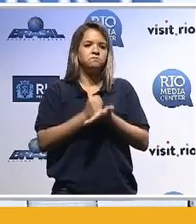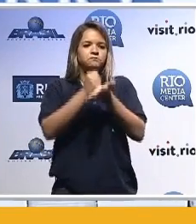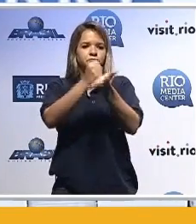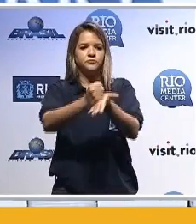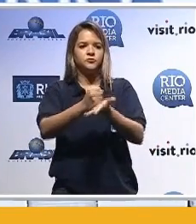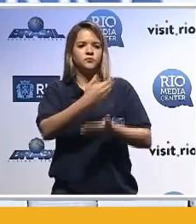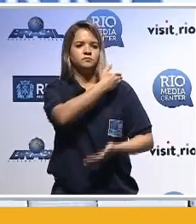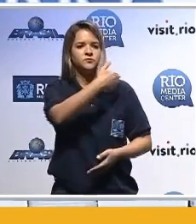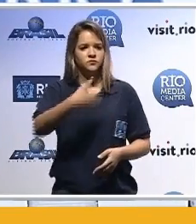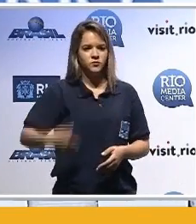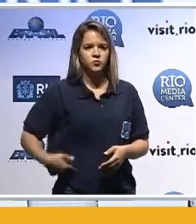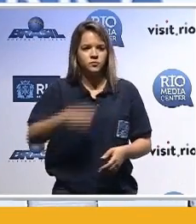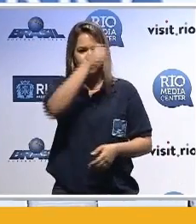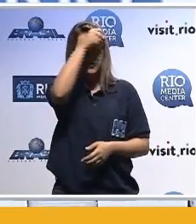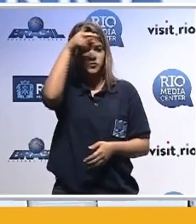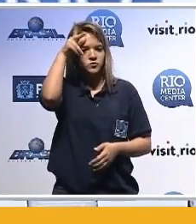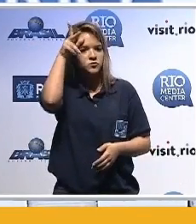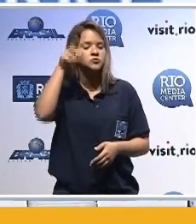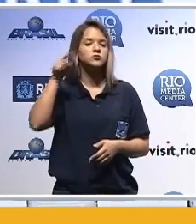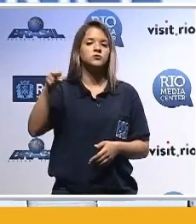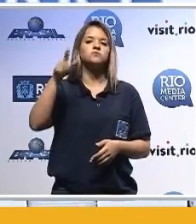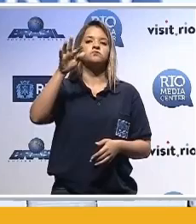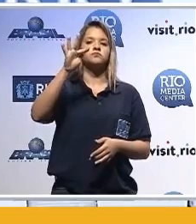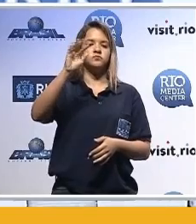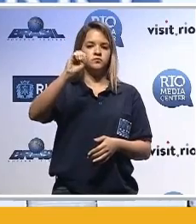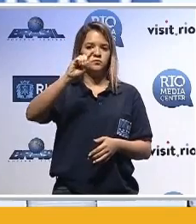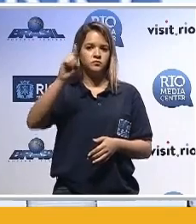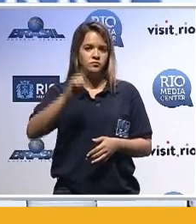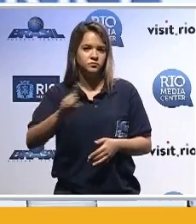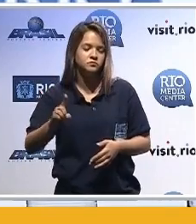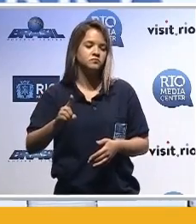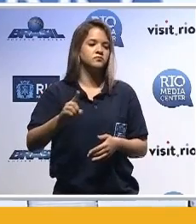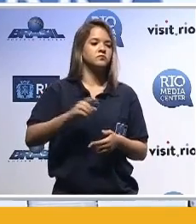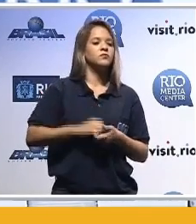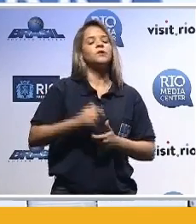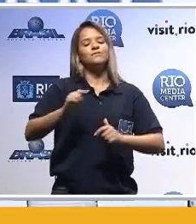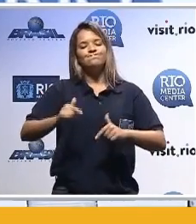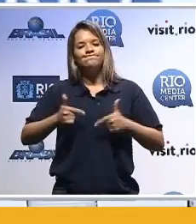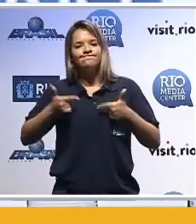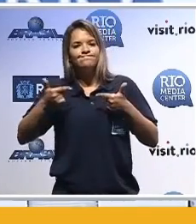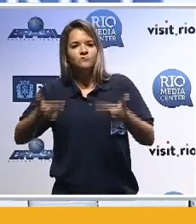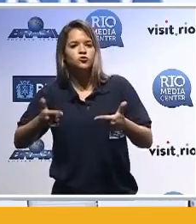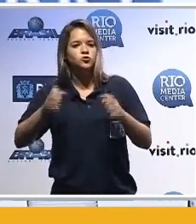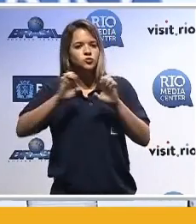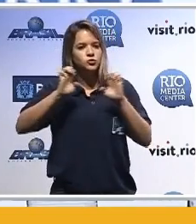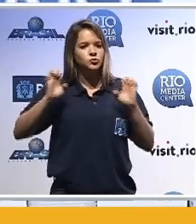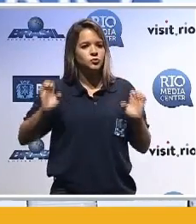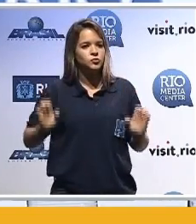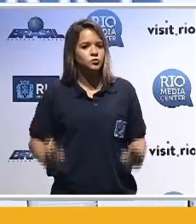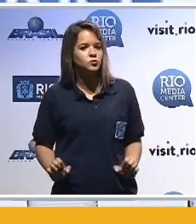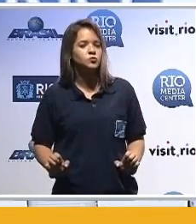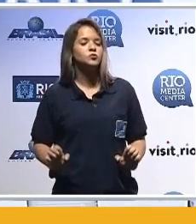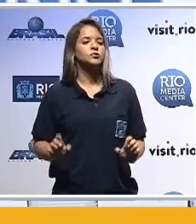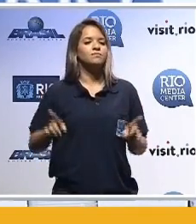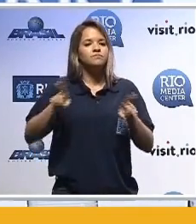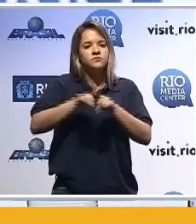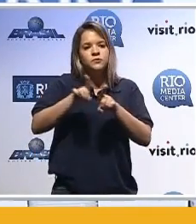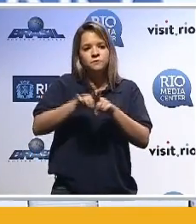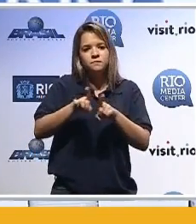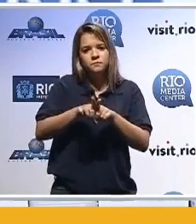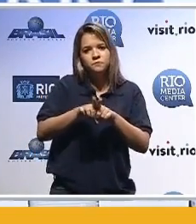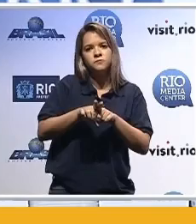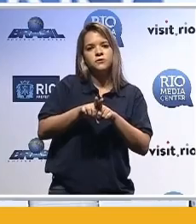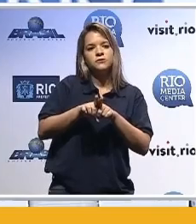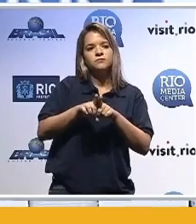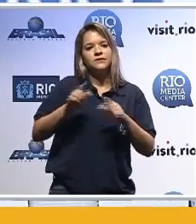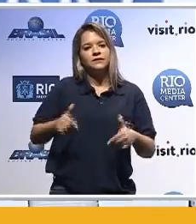prefeitura de Foz, em ações de infraestrutura e também em ações de